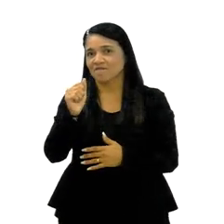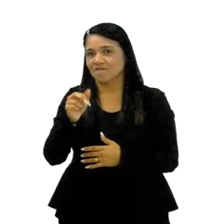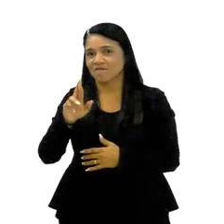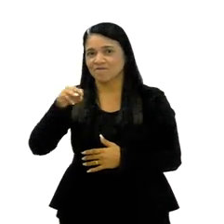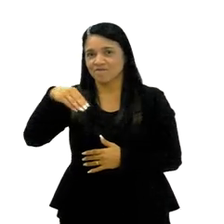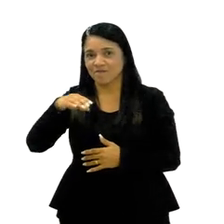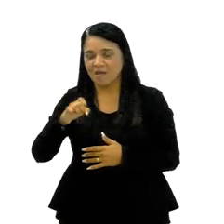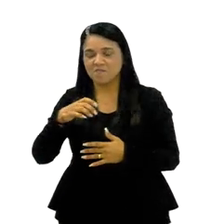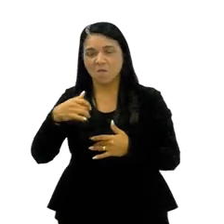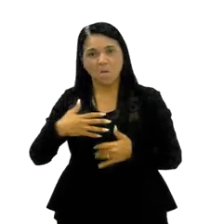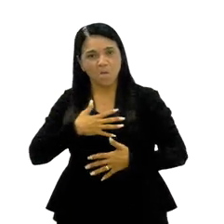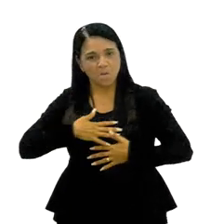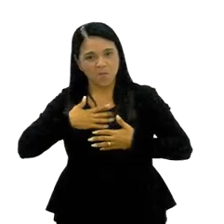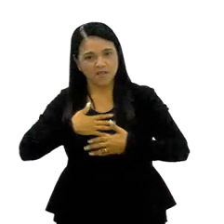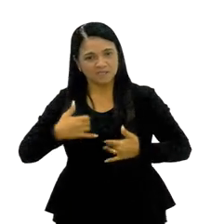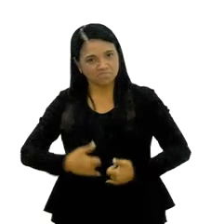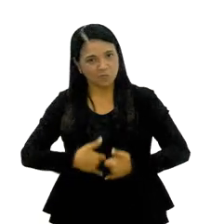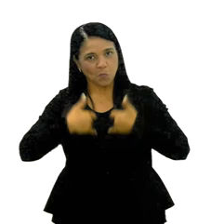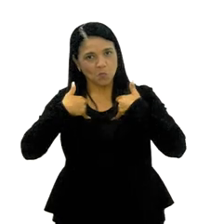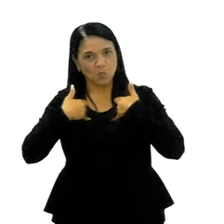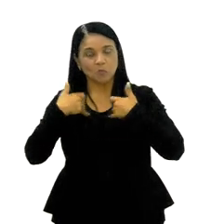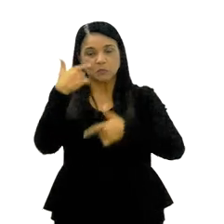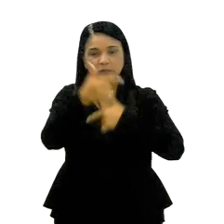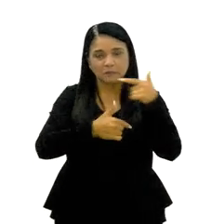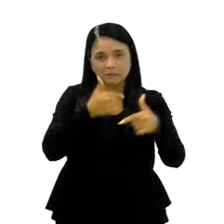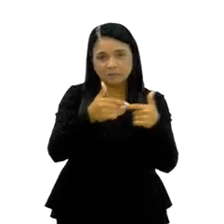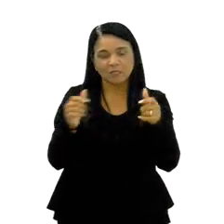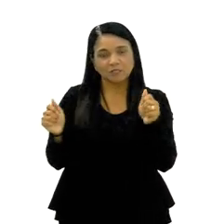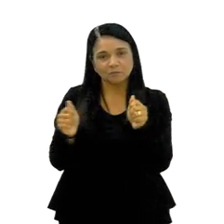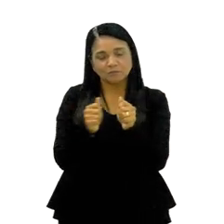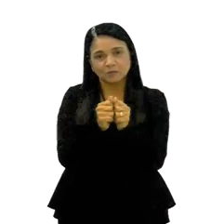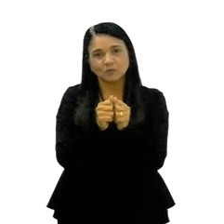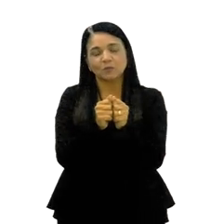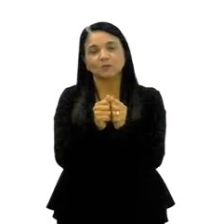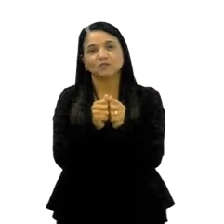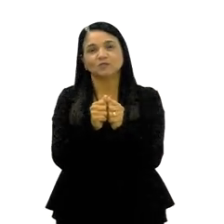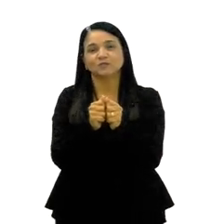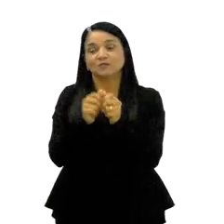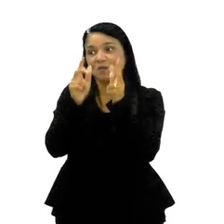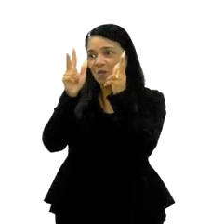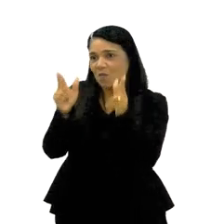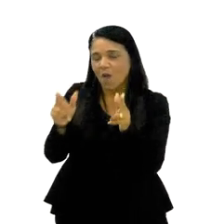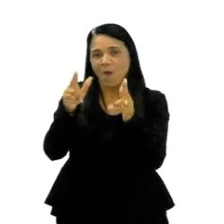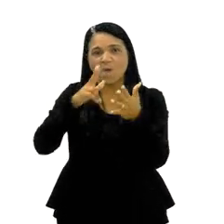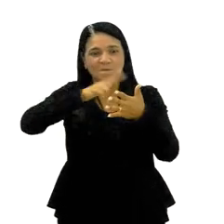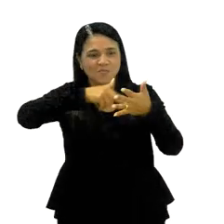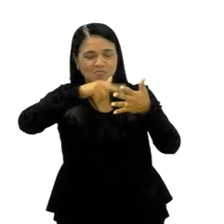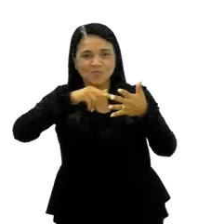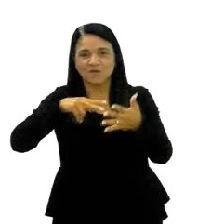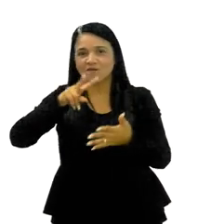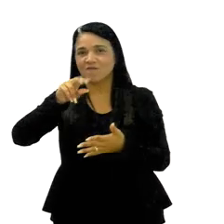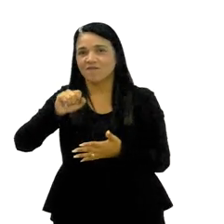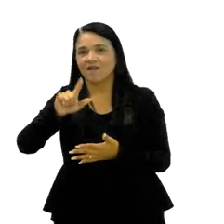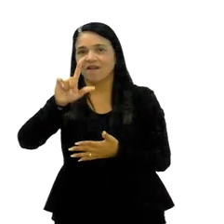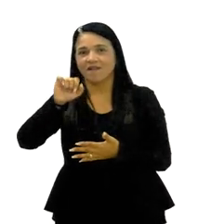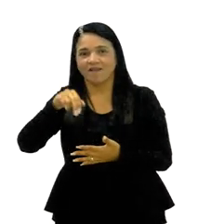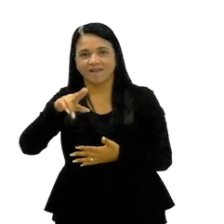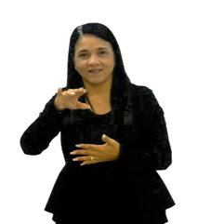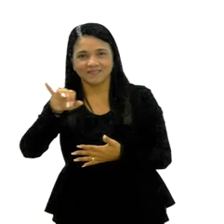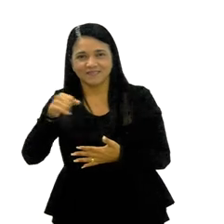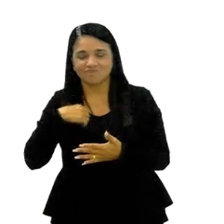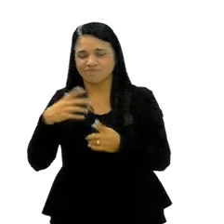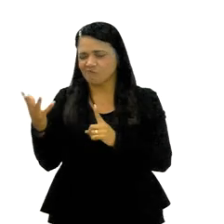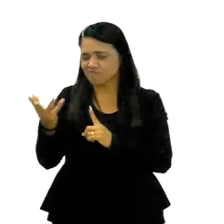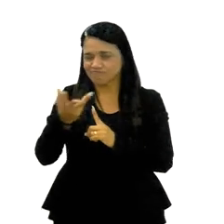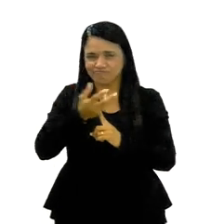eu tive o prazer e a honra de trabalhar com pessoas que fazem Falas de Valência. Artista de lá, um cara assim, né? Um